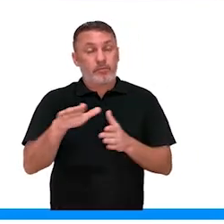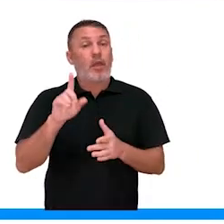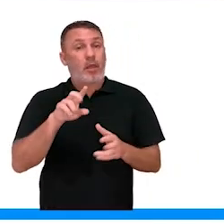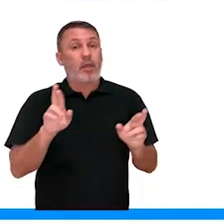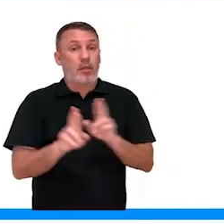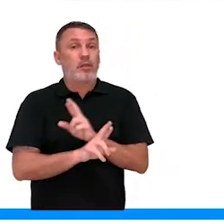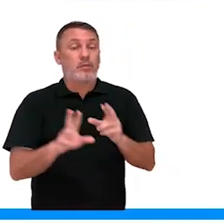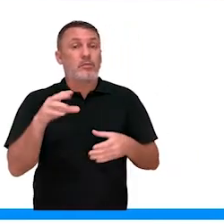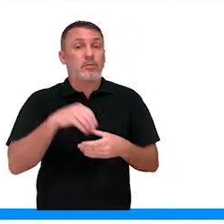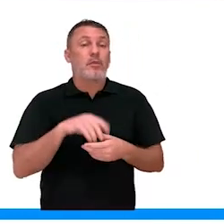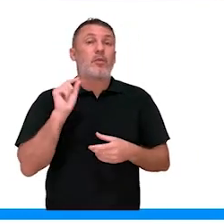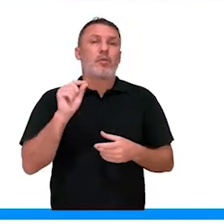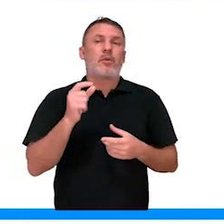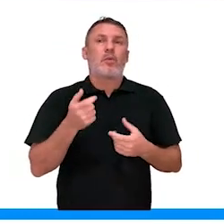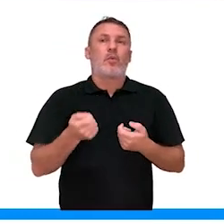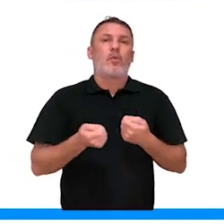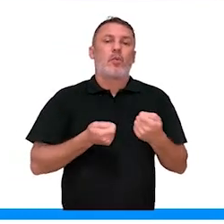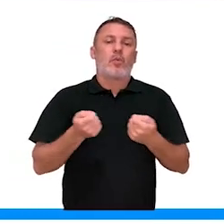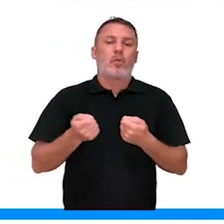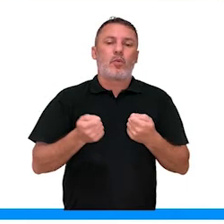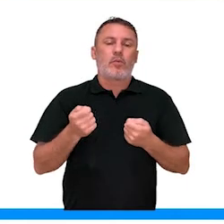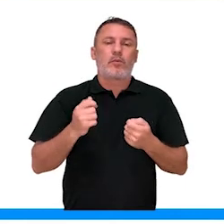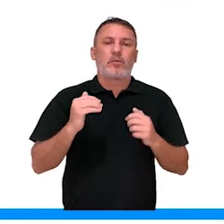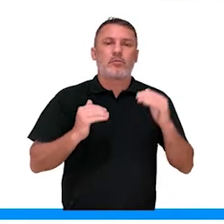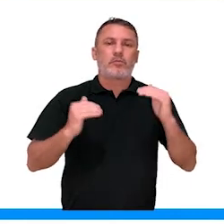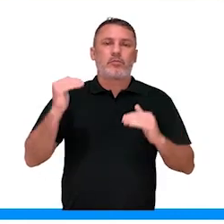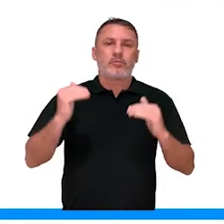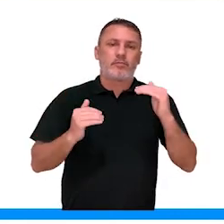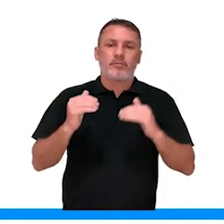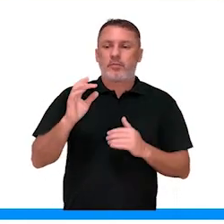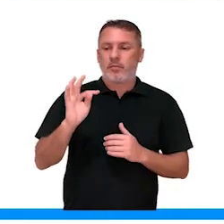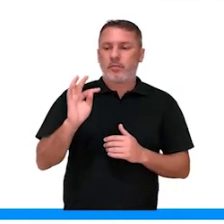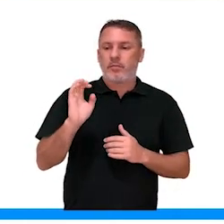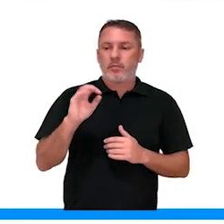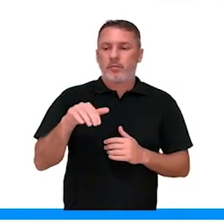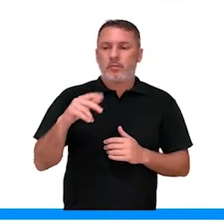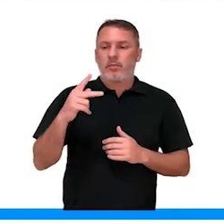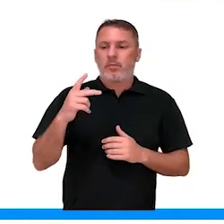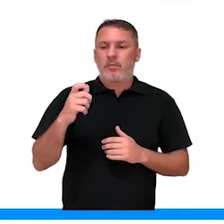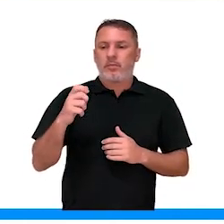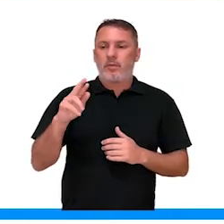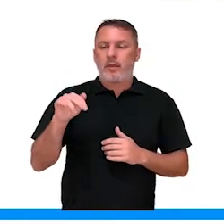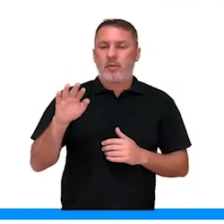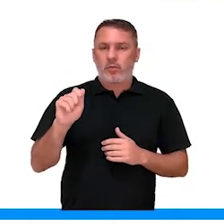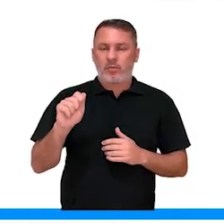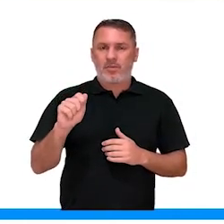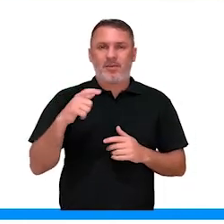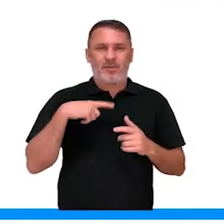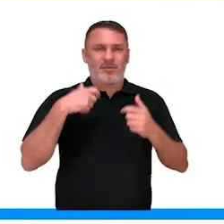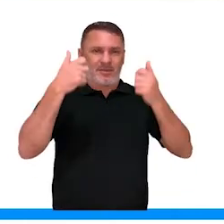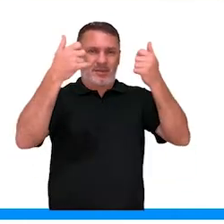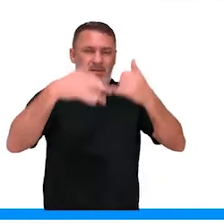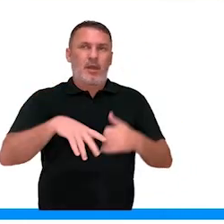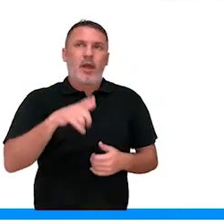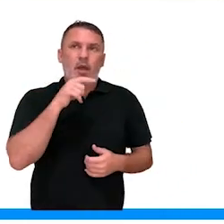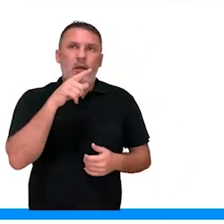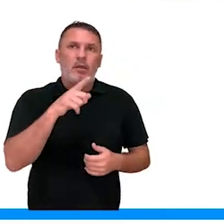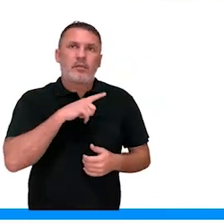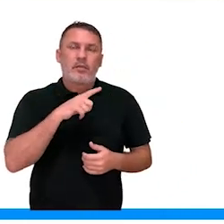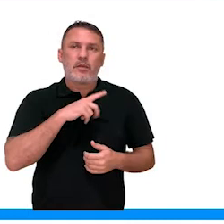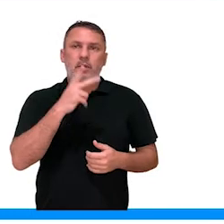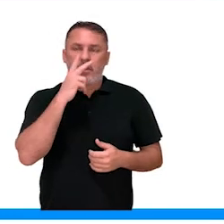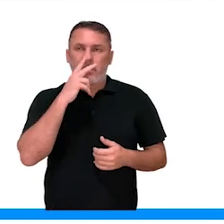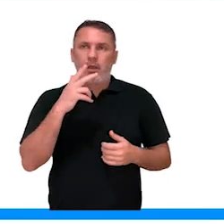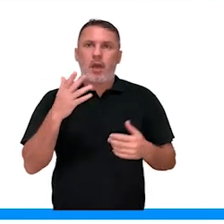Então, isso está relacionado ao nosso controle de temperatura também. Porque, assim como eu falei que a água ela tem um